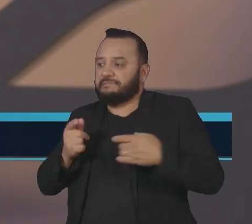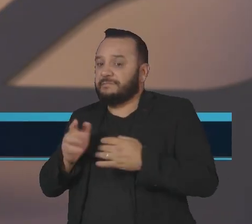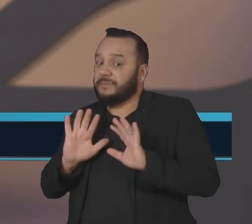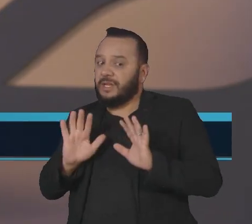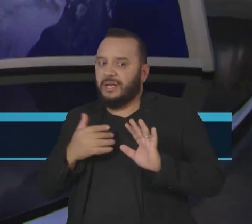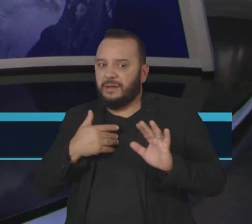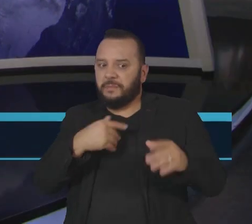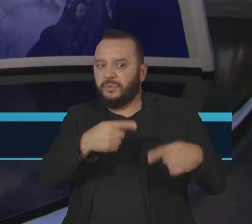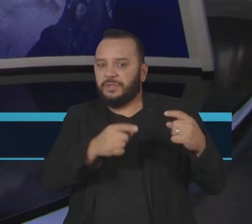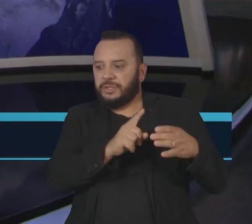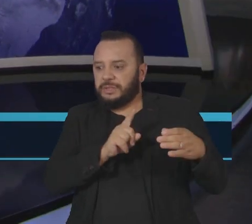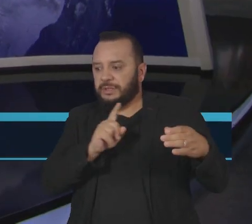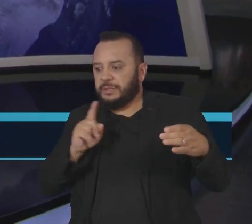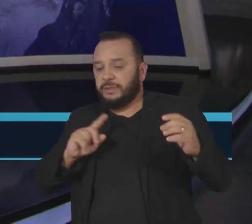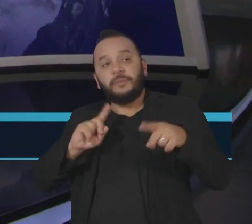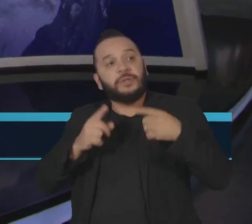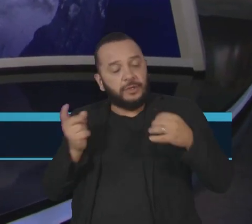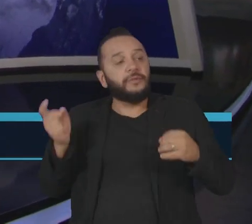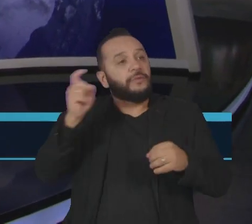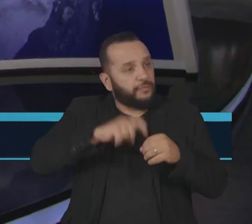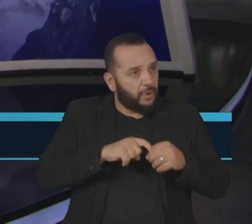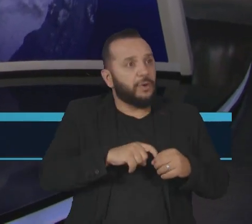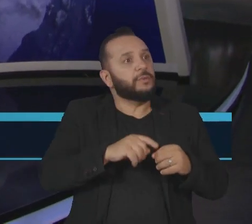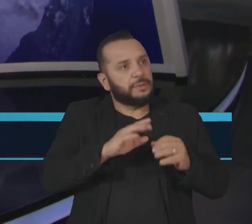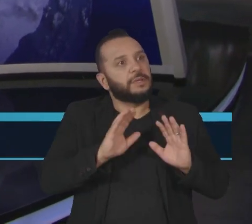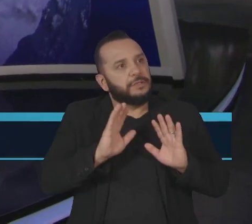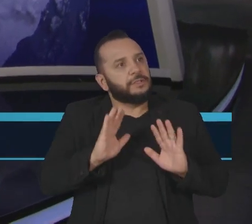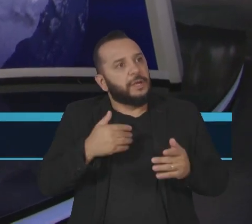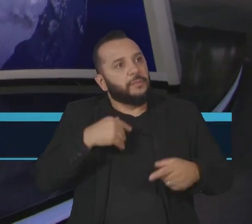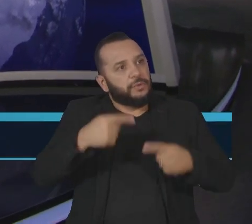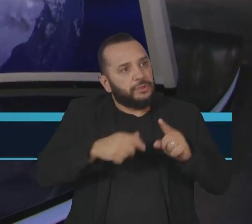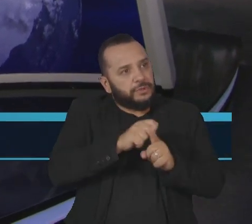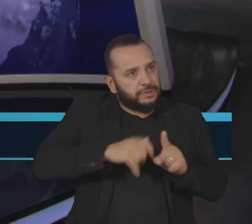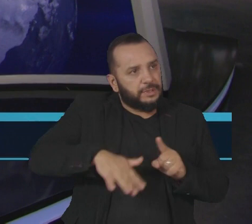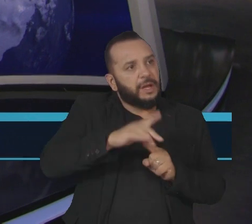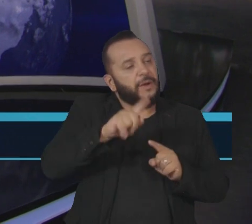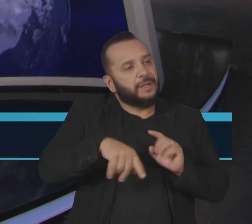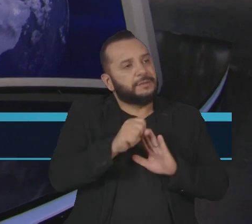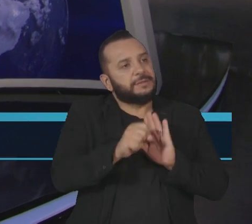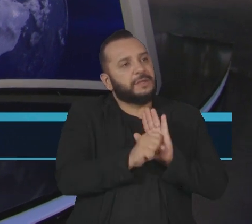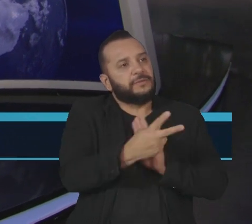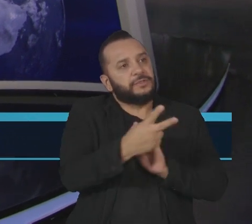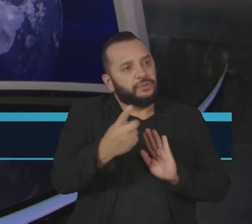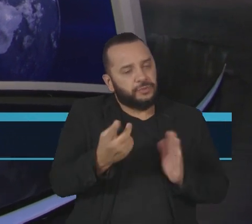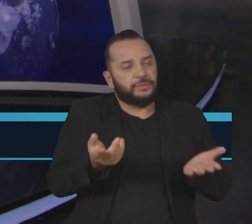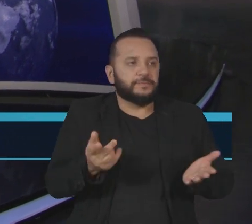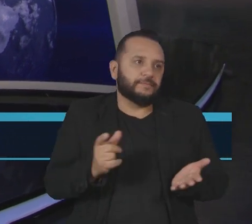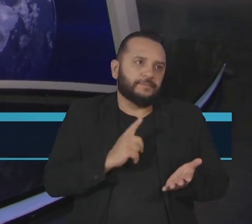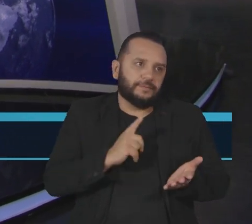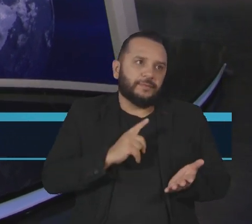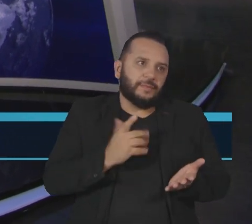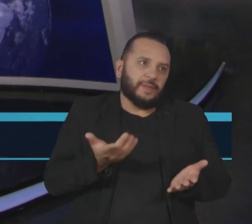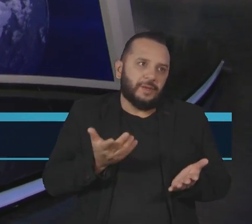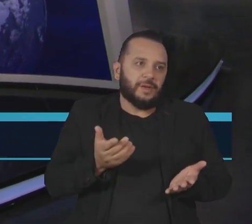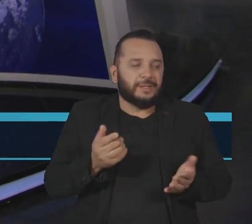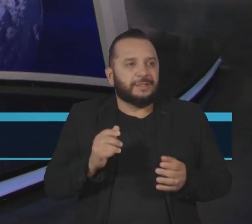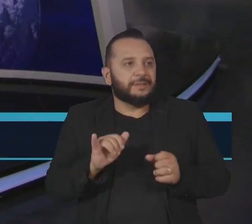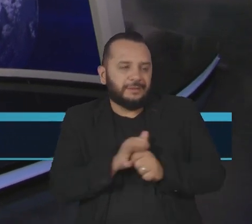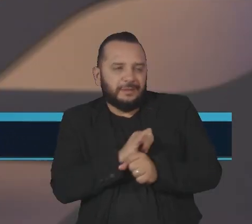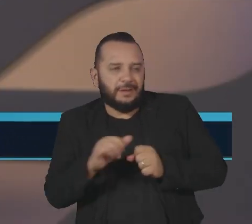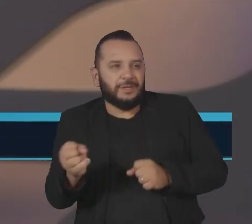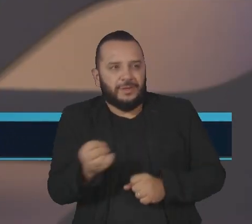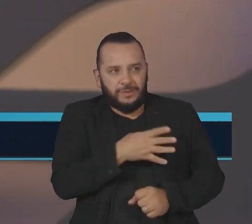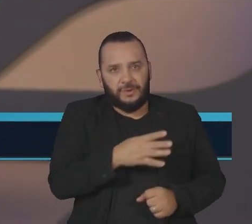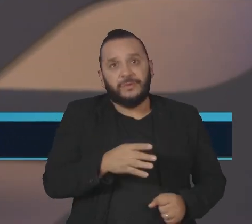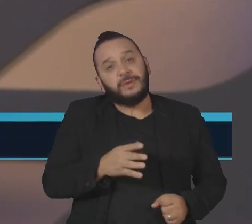esses debates mais da política social são coisas aí mais século XXI, onde a formulação já está colocada num outro campo. Assim. Mas acho que ele é um cara,